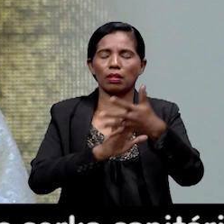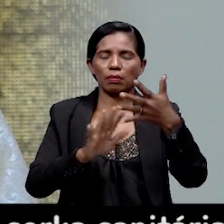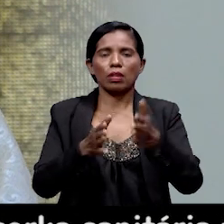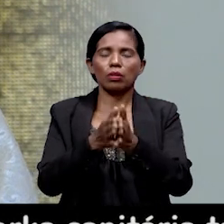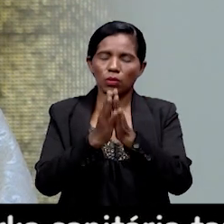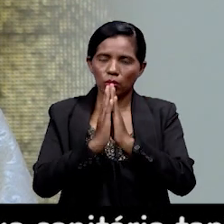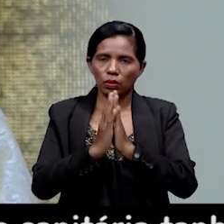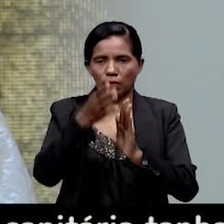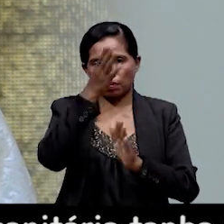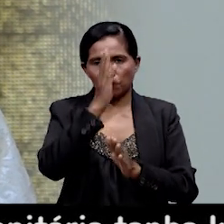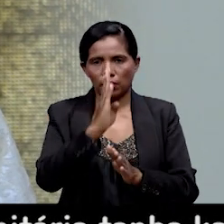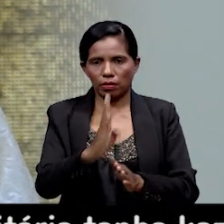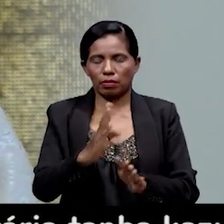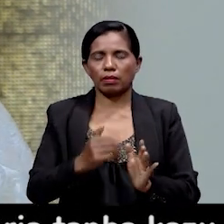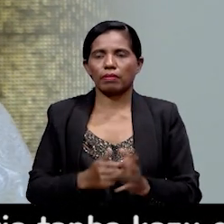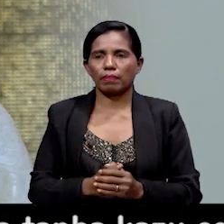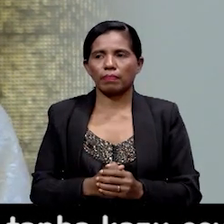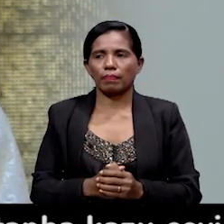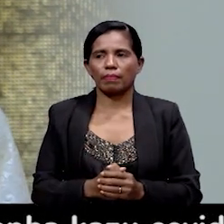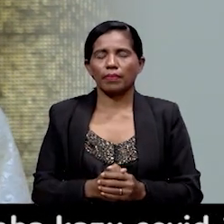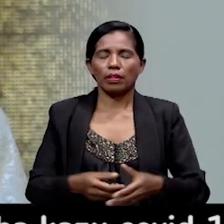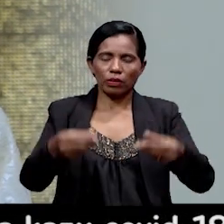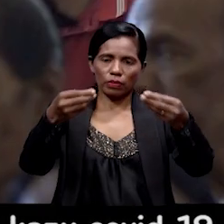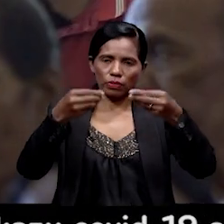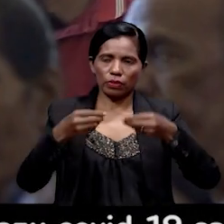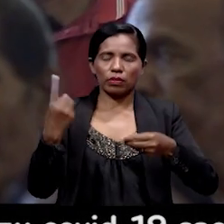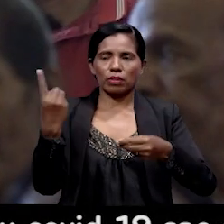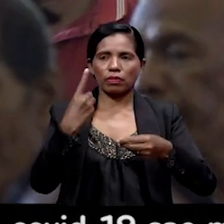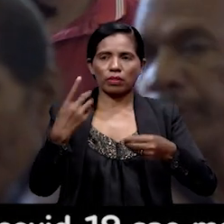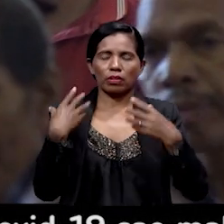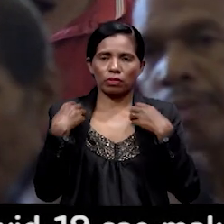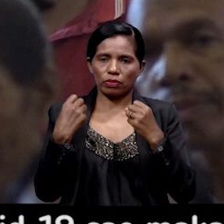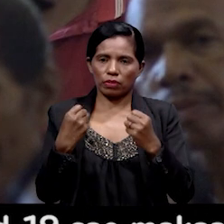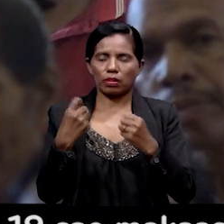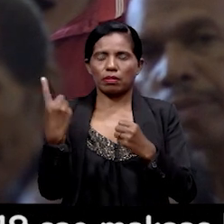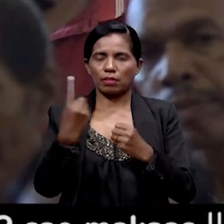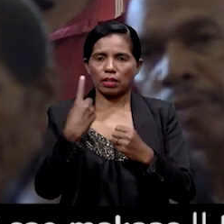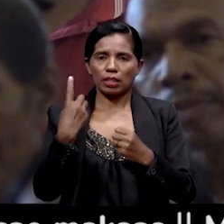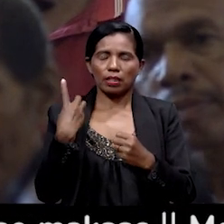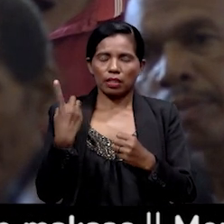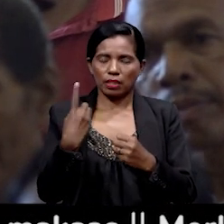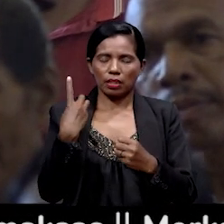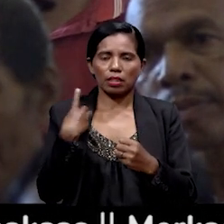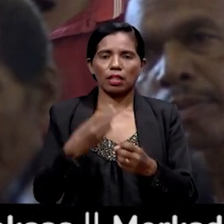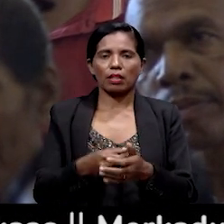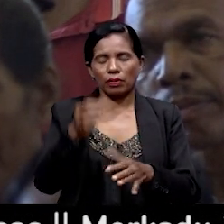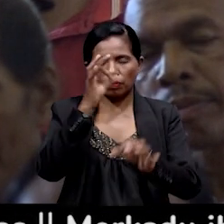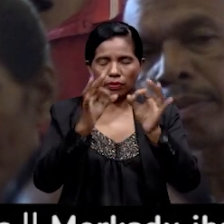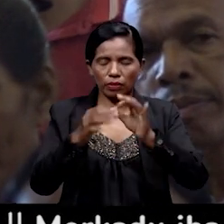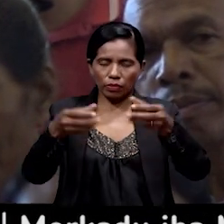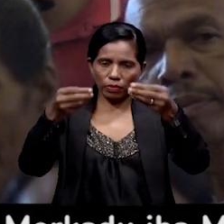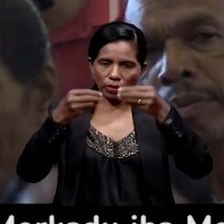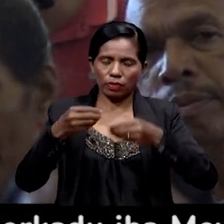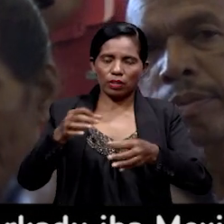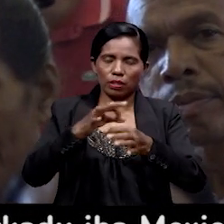da Maroma, a Tupona Fatim força uma ida, coragem, a Raiva Fatim